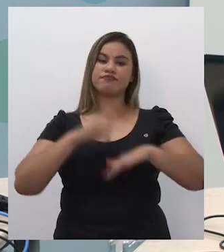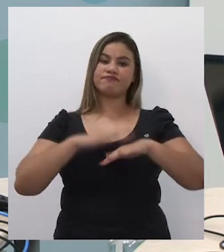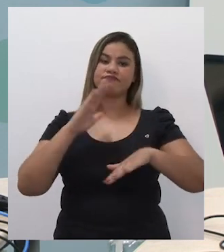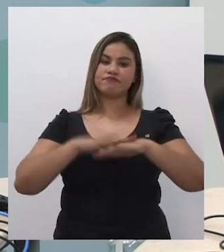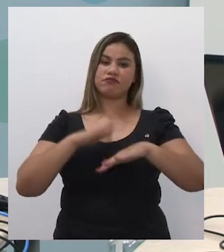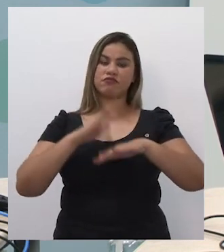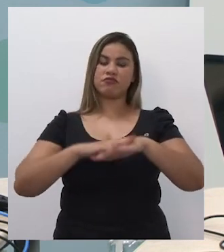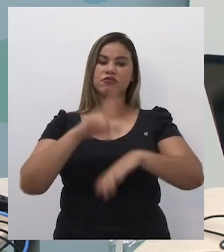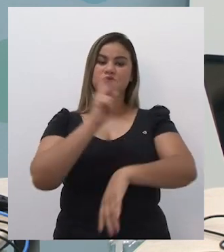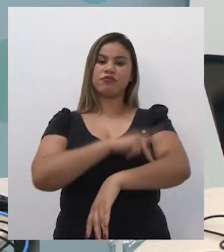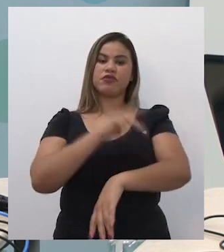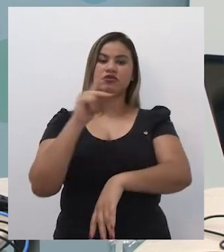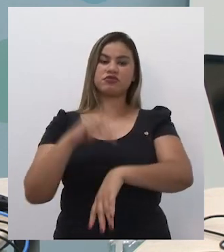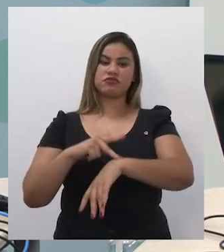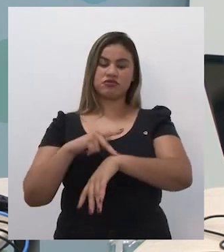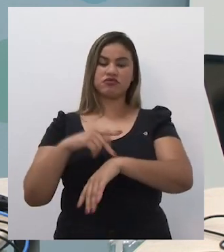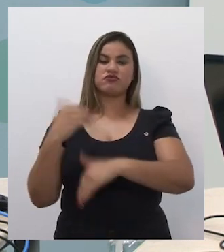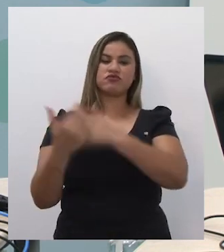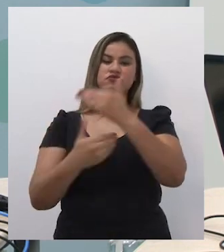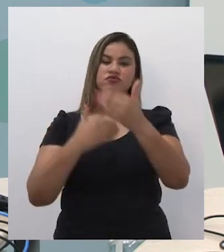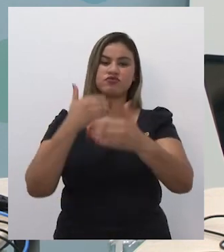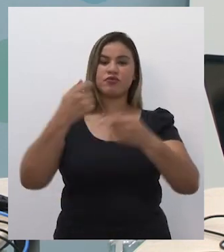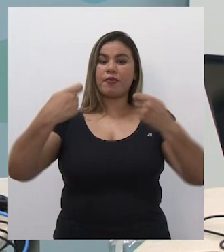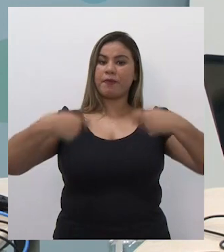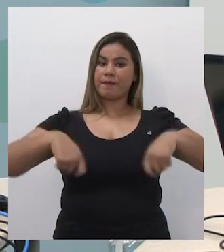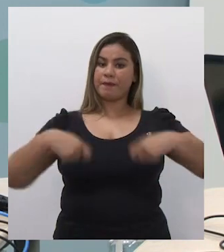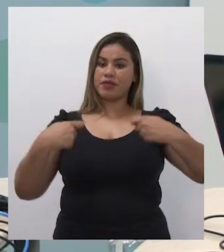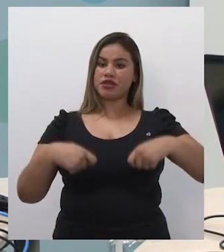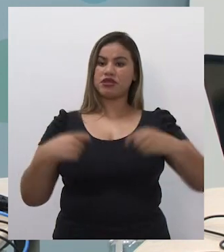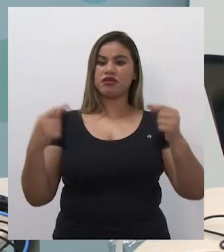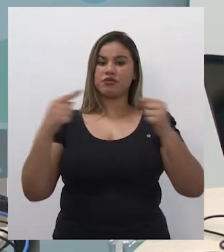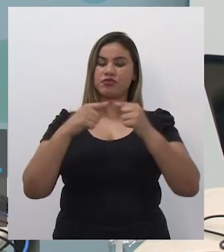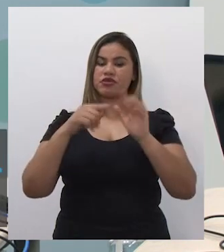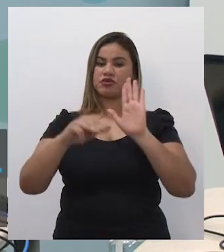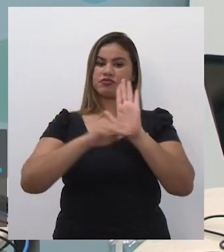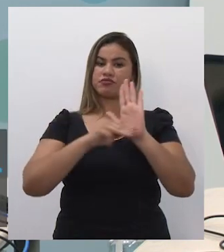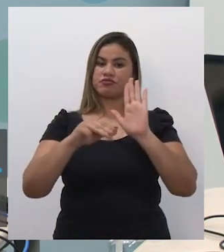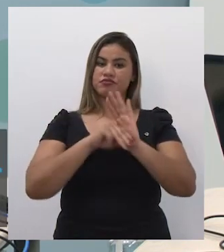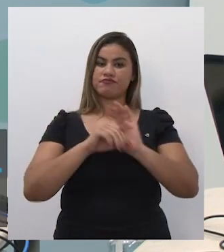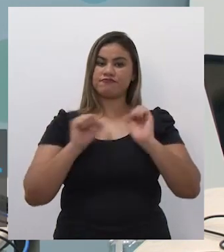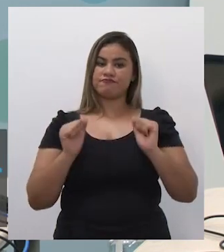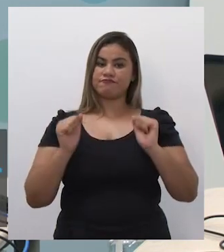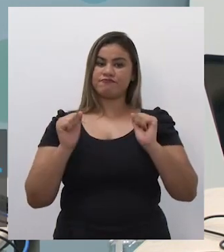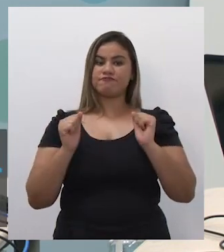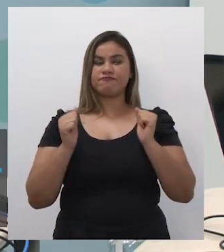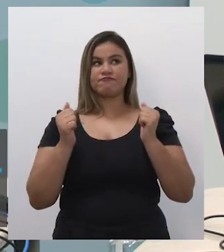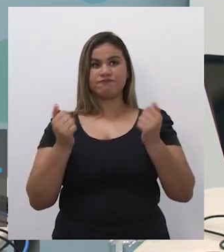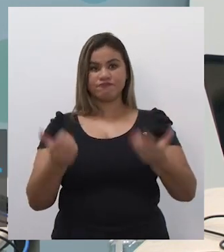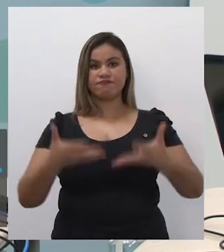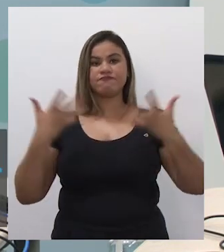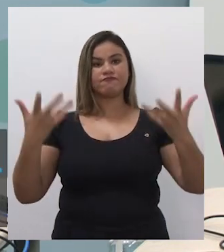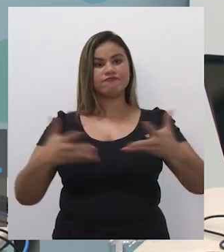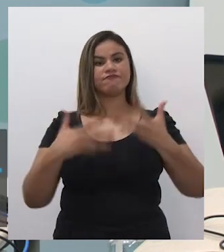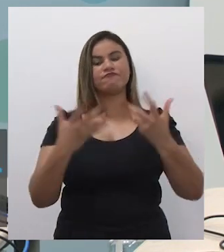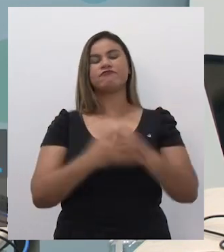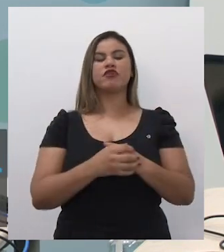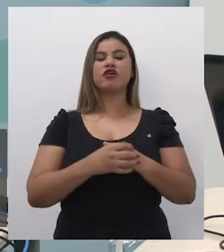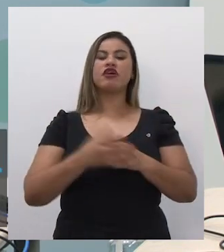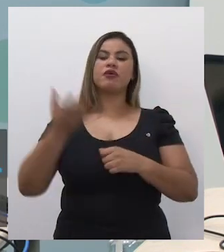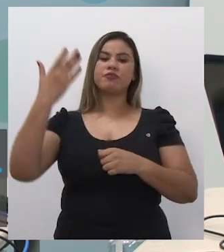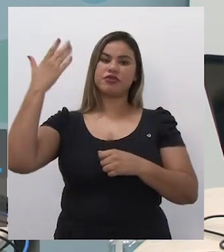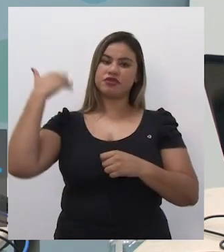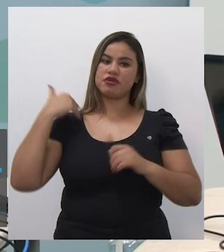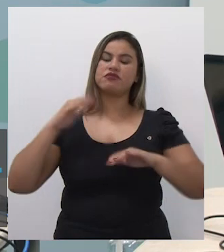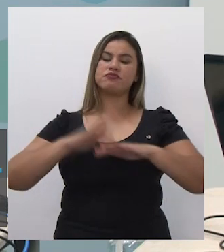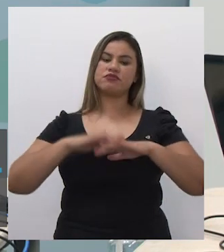ser desenvolvidas preferencialmente com as chamadas metodologias ativas, tá? Que nós já temos trabalhado em outras